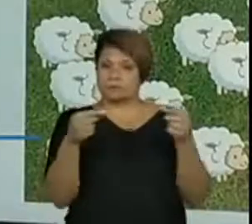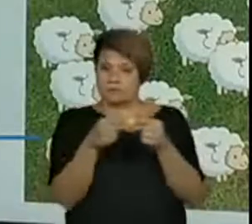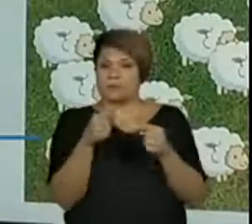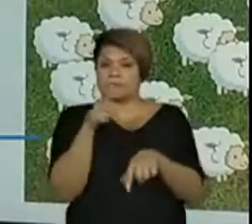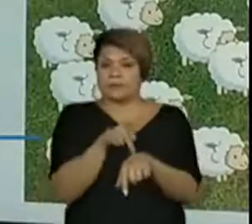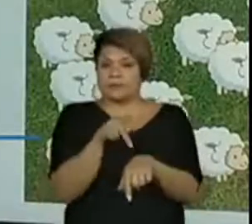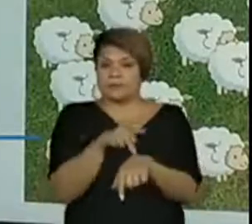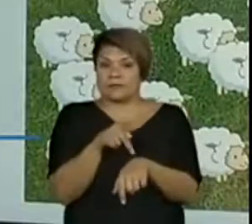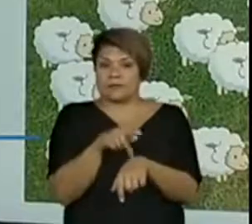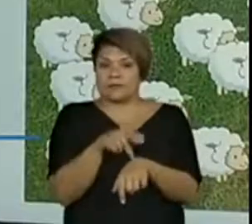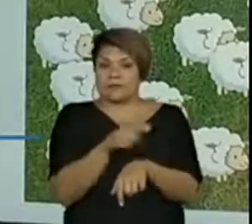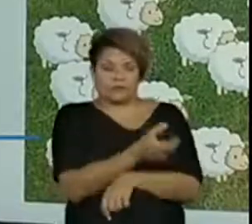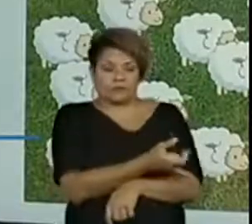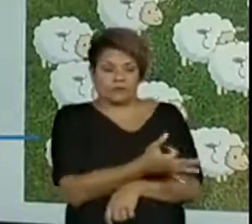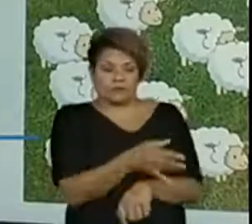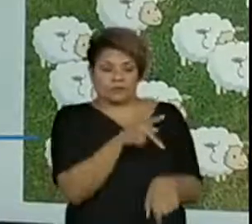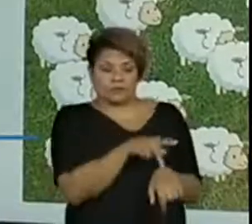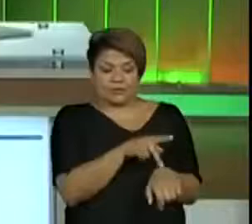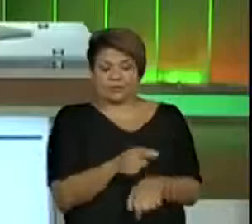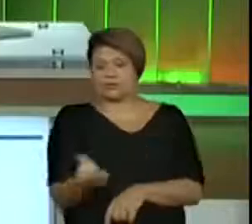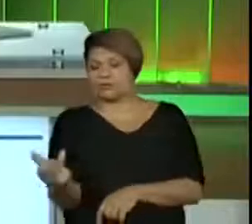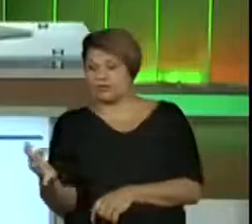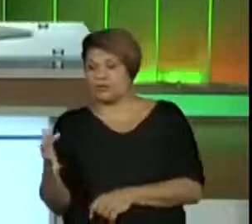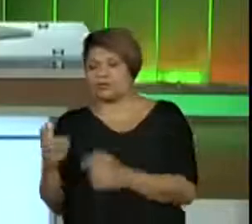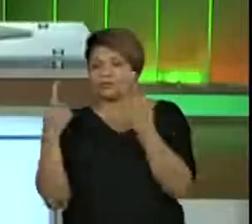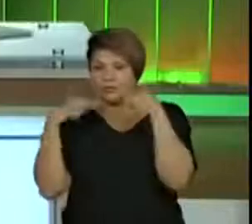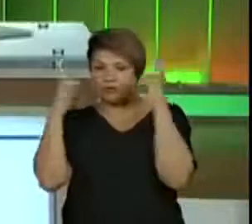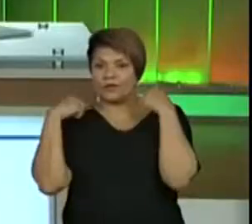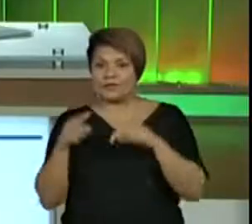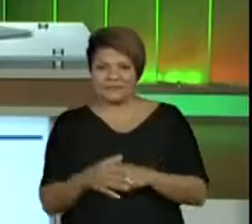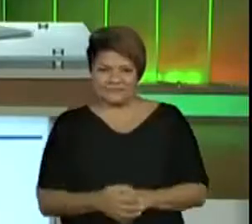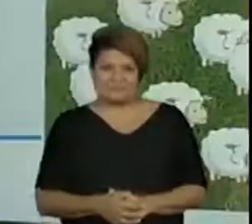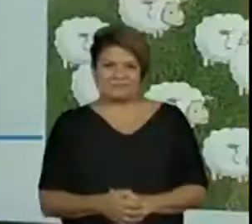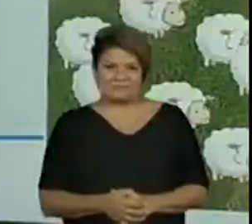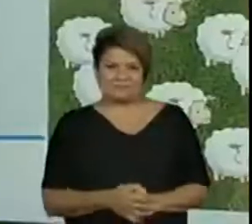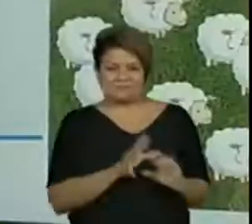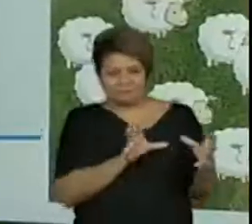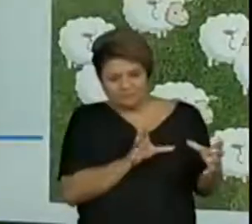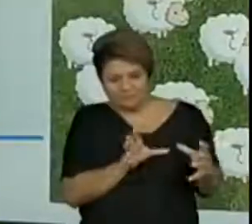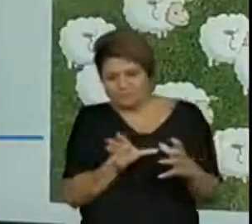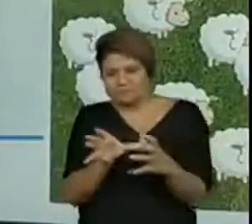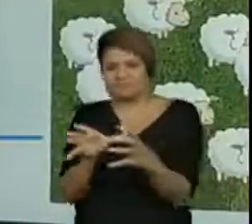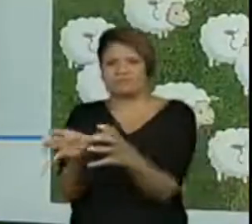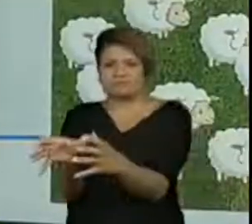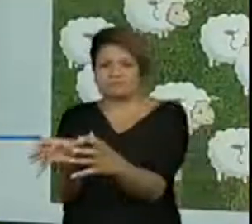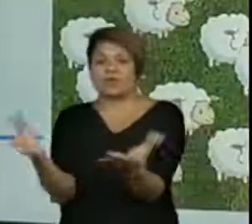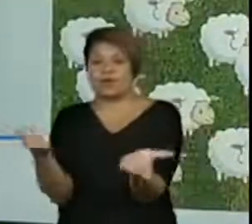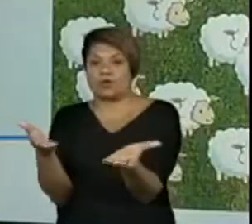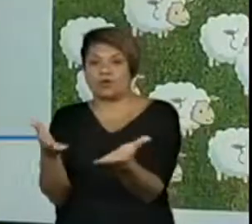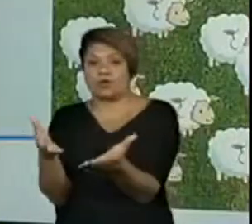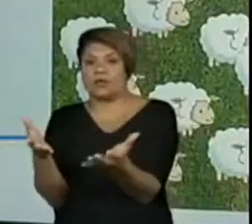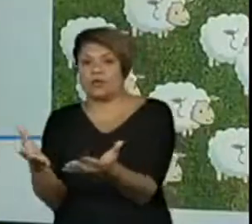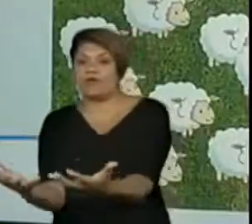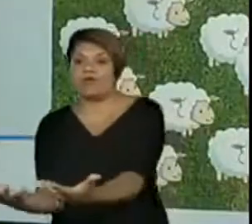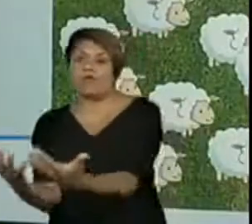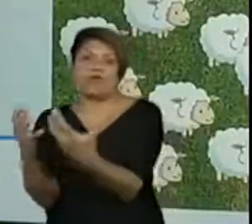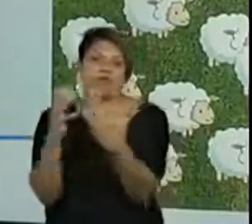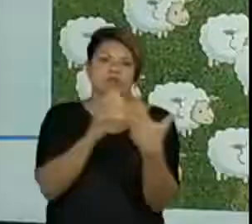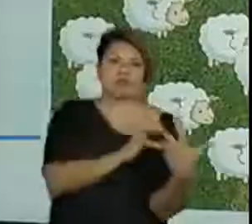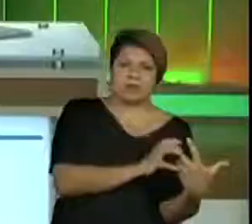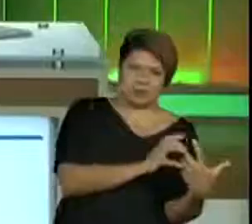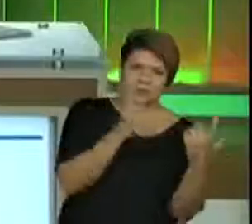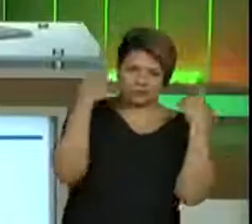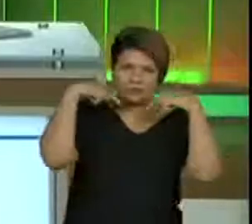correspondentes às pedrinhas que estão dentro desse saquinho. Levei as ovelhas para o pasto, agora estou retornando com as